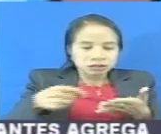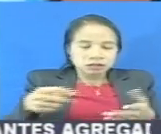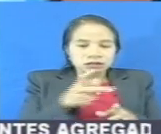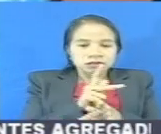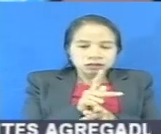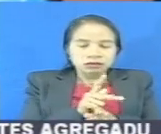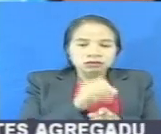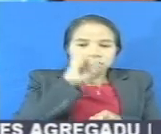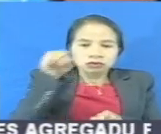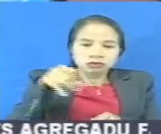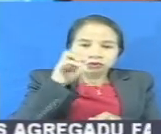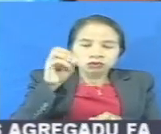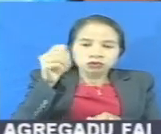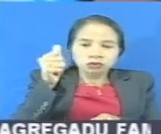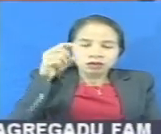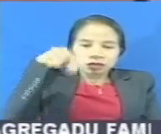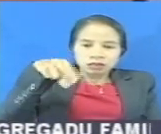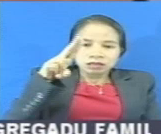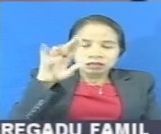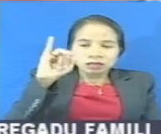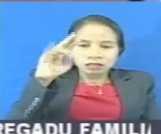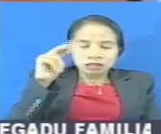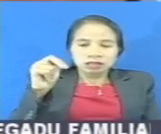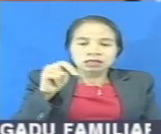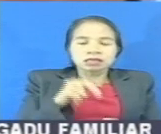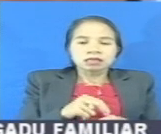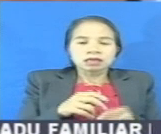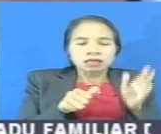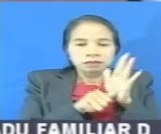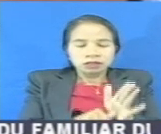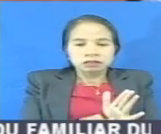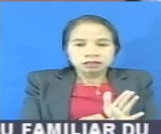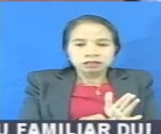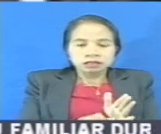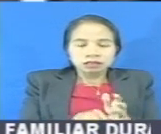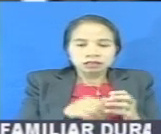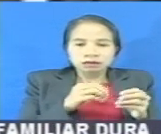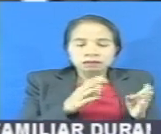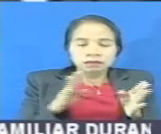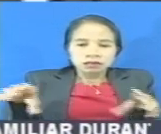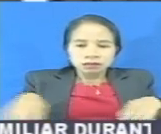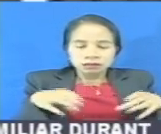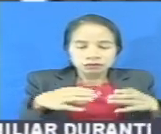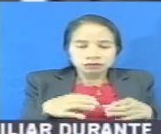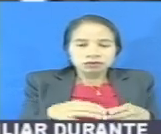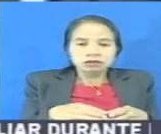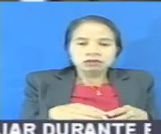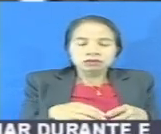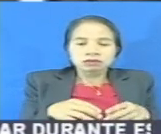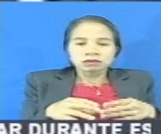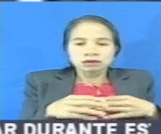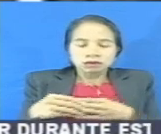Civil, Joaquim Guzmão Martins, apresenta a opção política legislativa nessa base para projeto orgânico